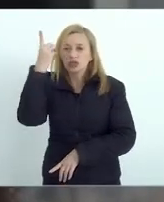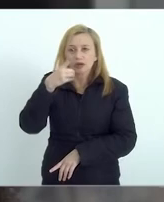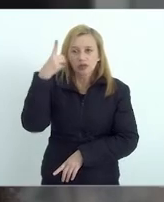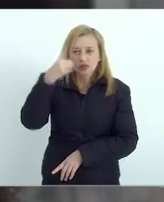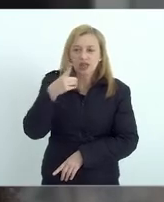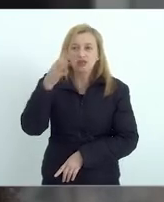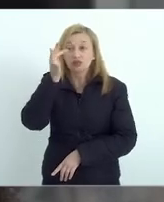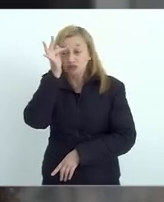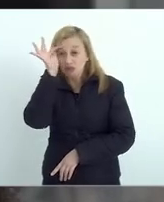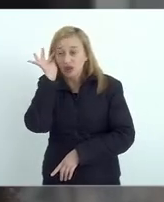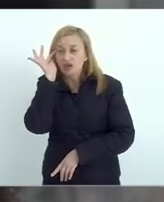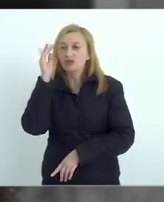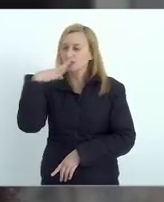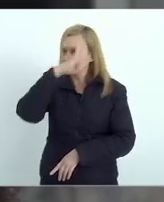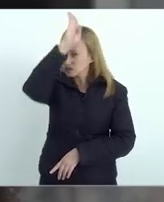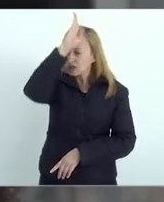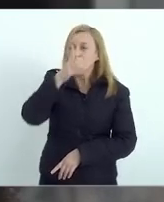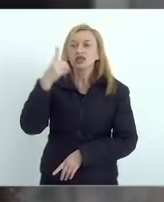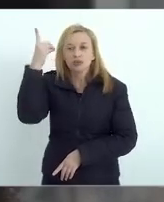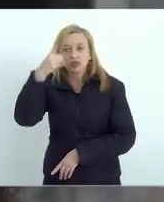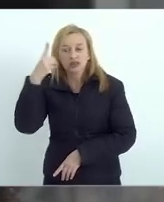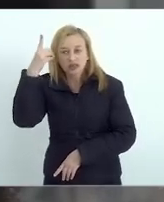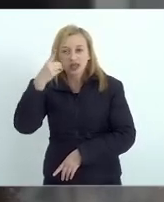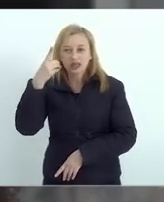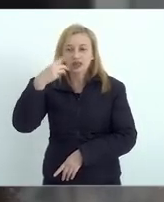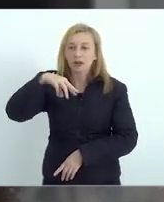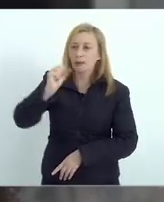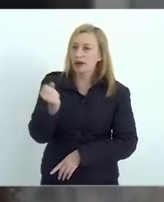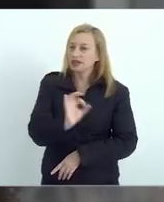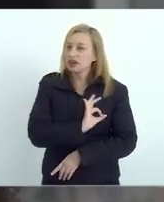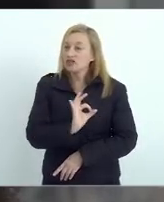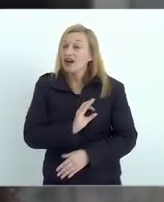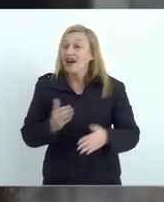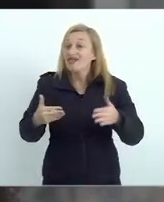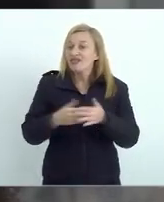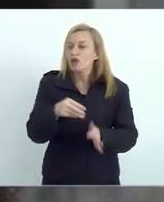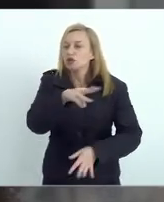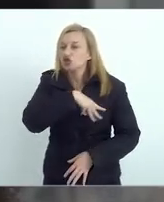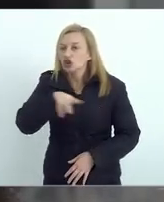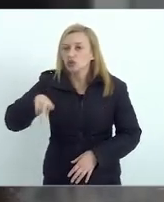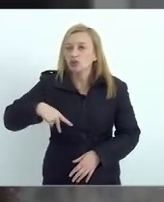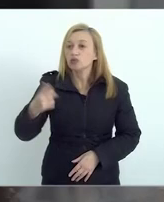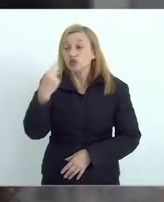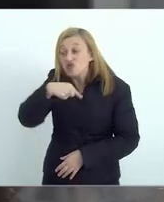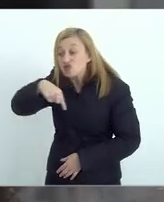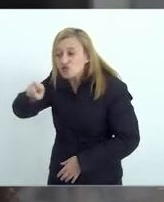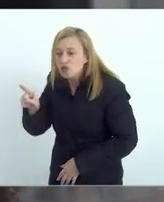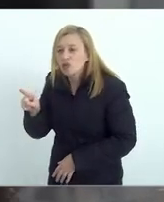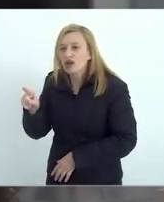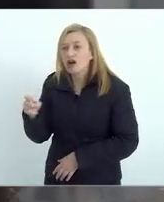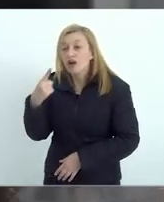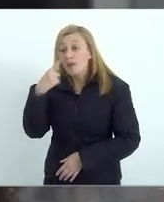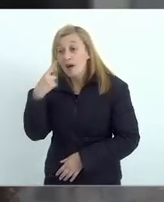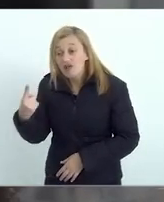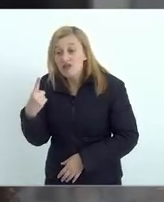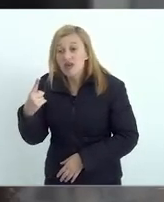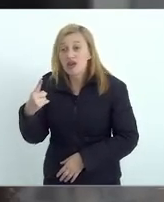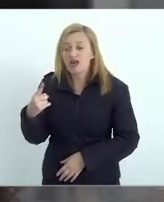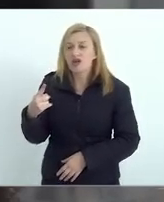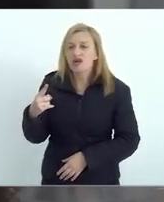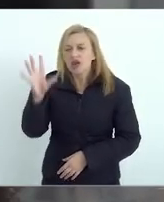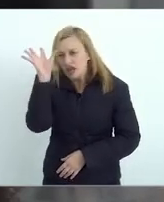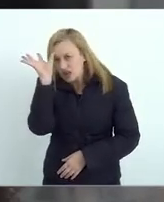Deputado Flávio bolsonaro da deputada Martha Rocha que até o Ministério Público nós fomos para tentar construir